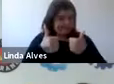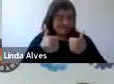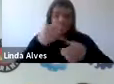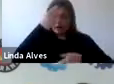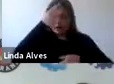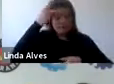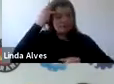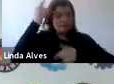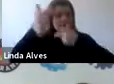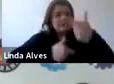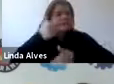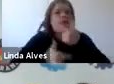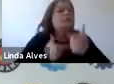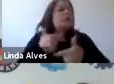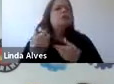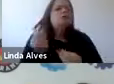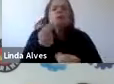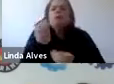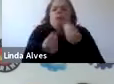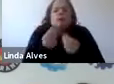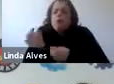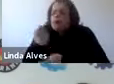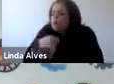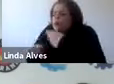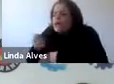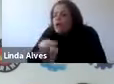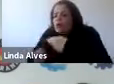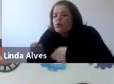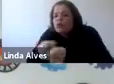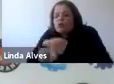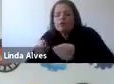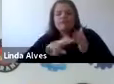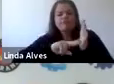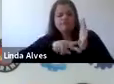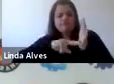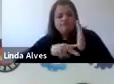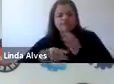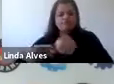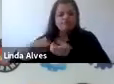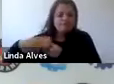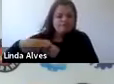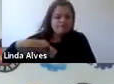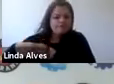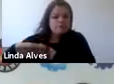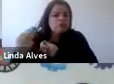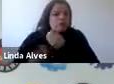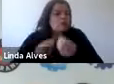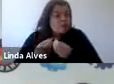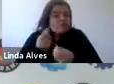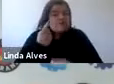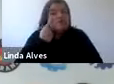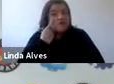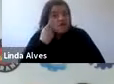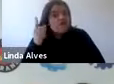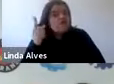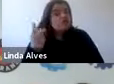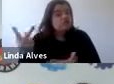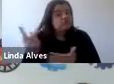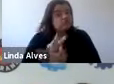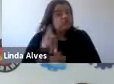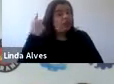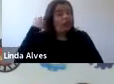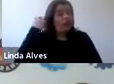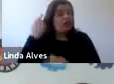essa negociação. E é importante, gente, vocês viram o que acabou de acontecer lá na Renault. Então, trabalhador, você precisa sim